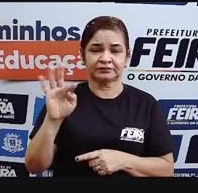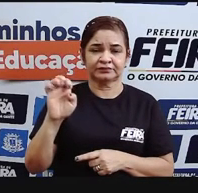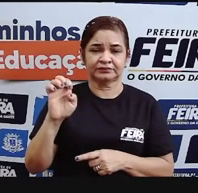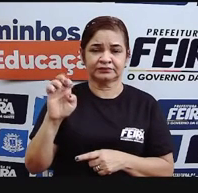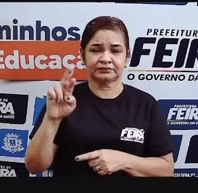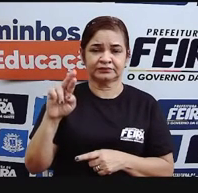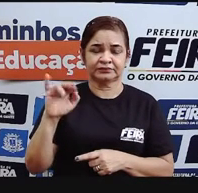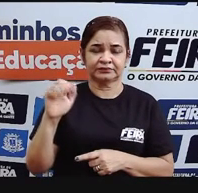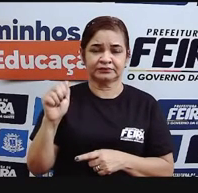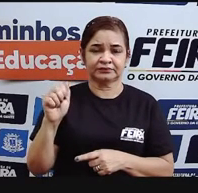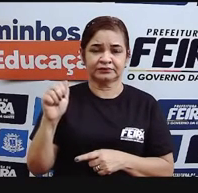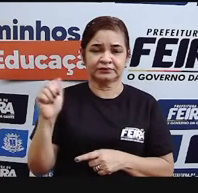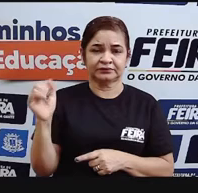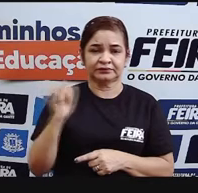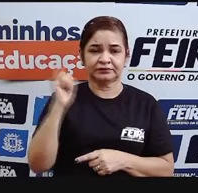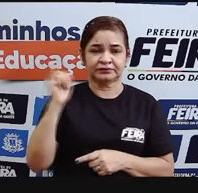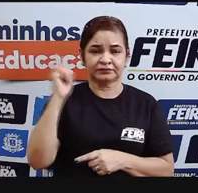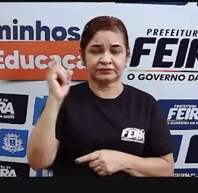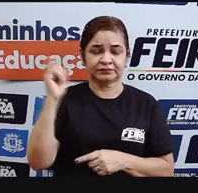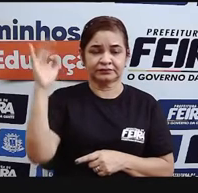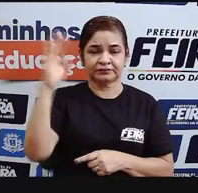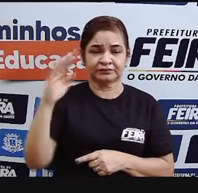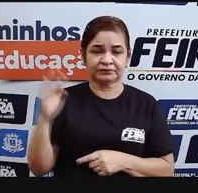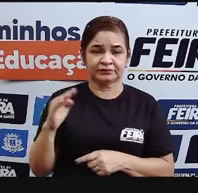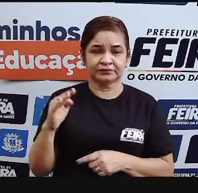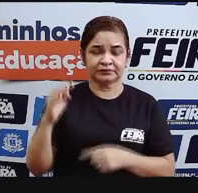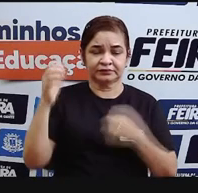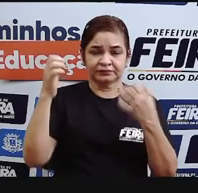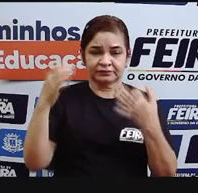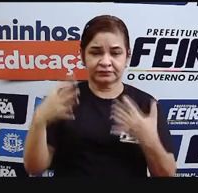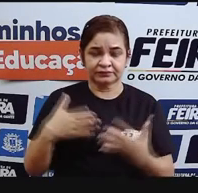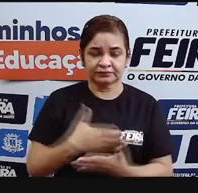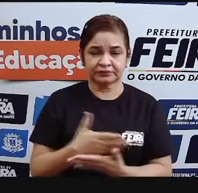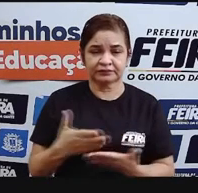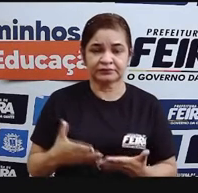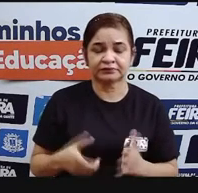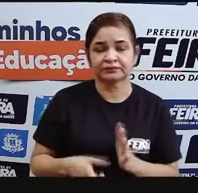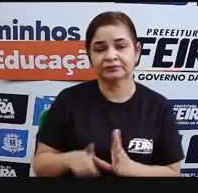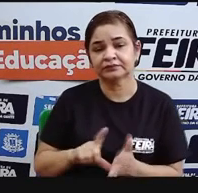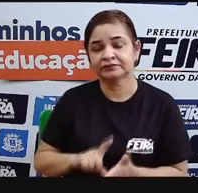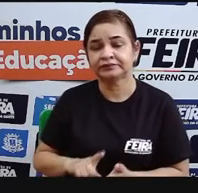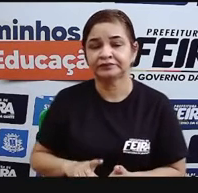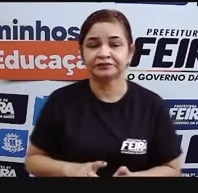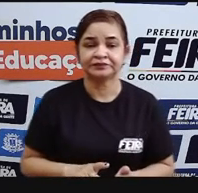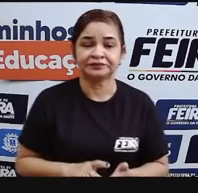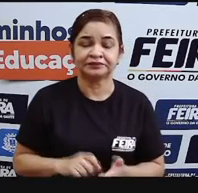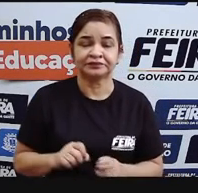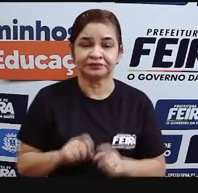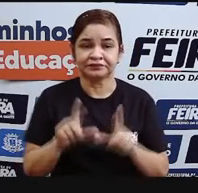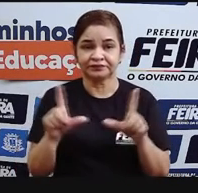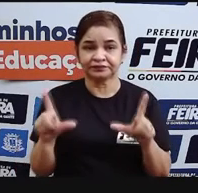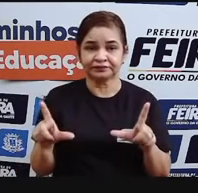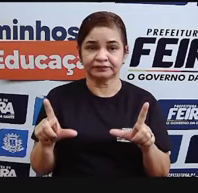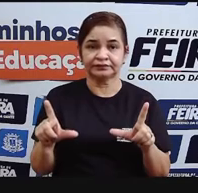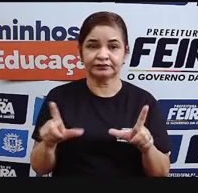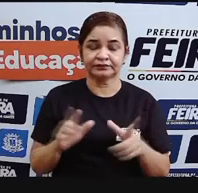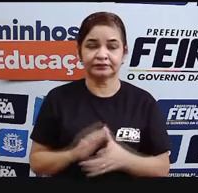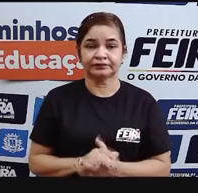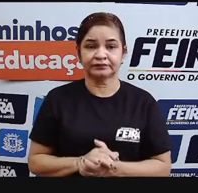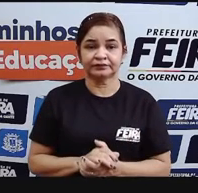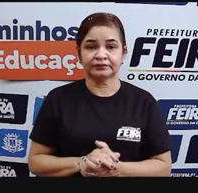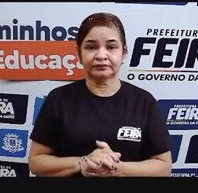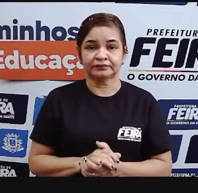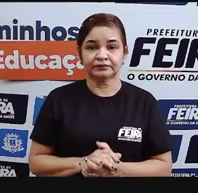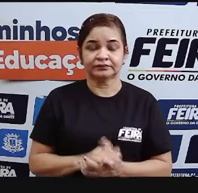do Brasil. Vou contar para vocês, antes de passar para o próximo slide dessa aula,